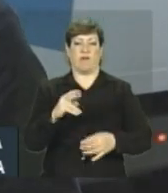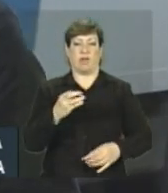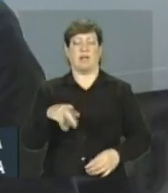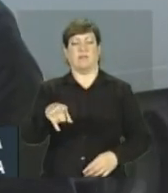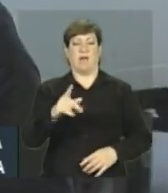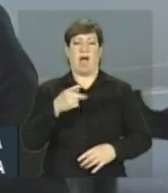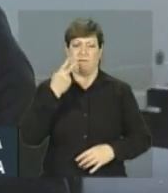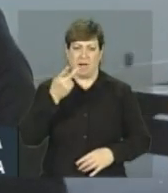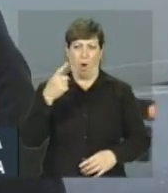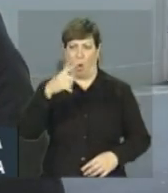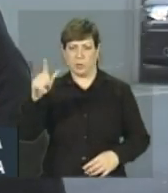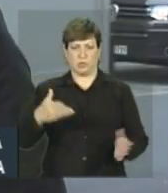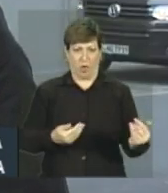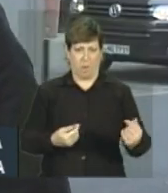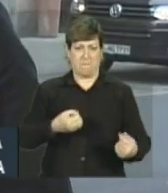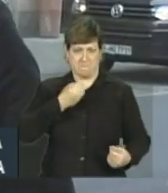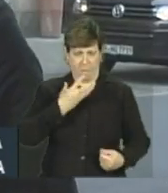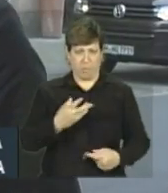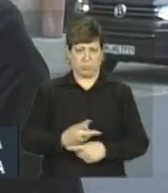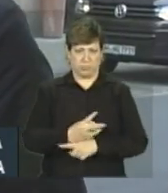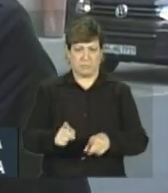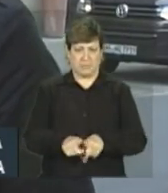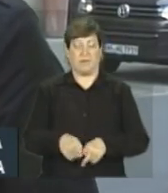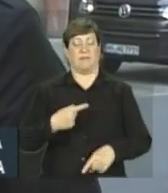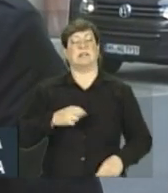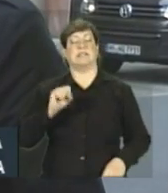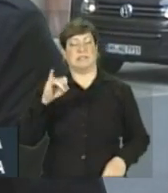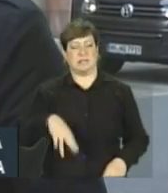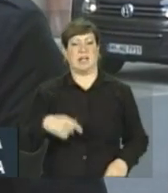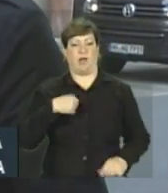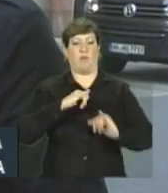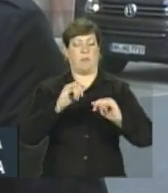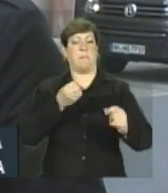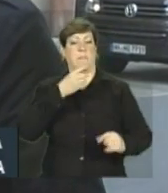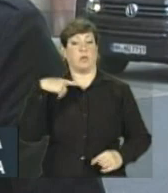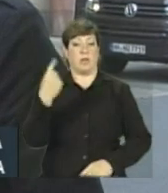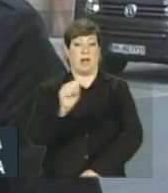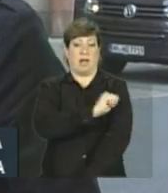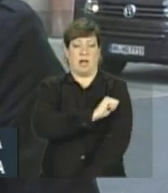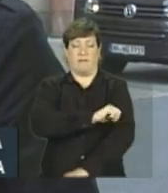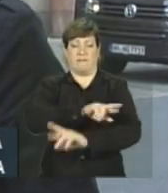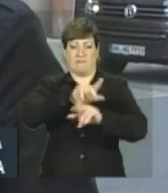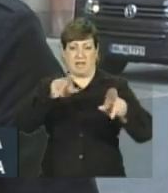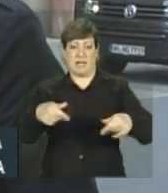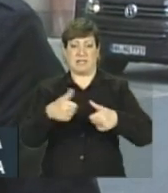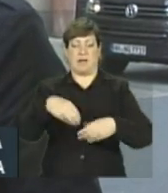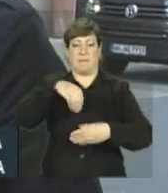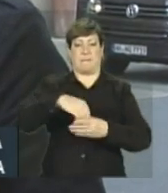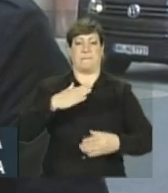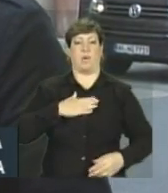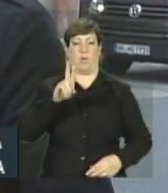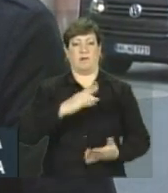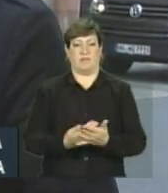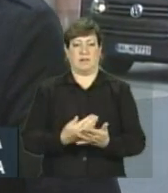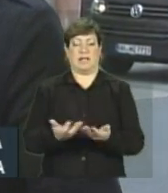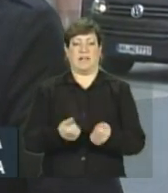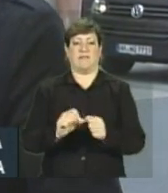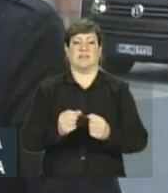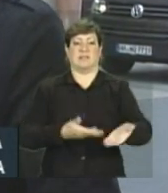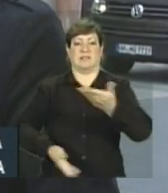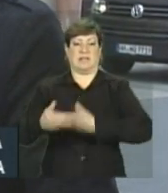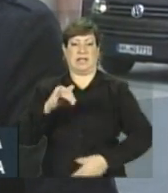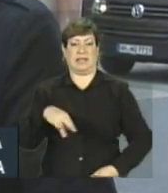procurem? Sim, eu indico. Inclusive, eu indiquei para vários alunos que estavam na minha universidade, que queriam fazer